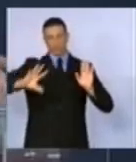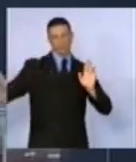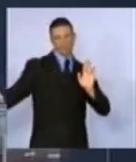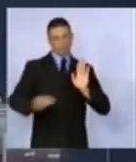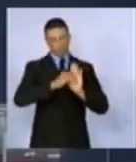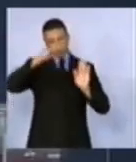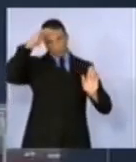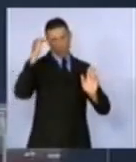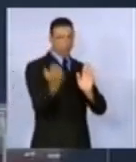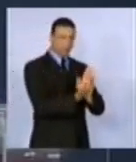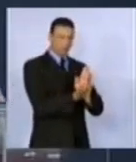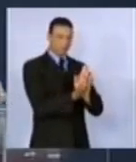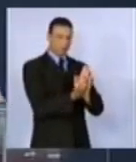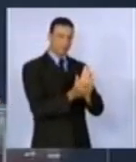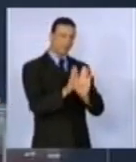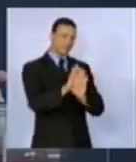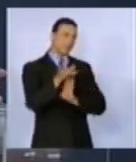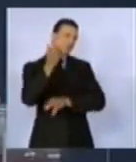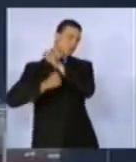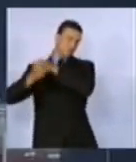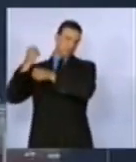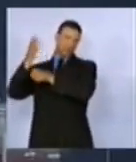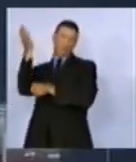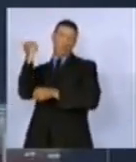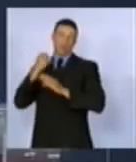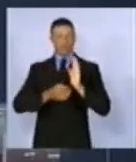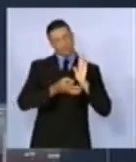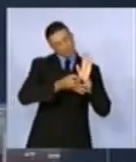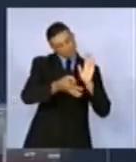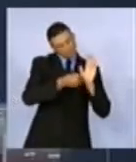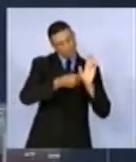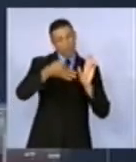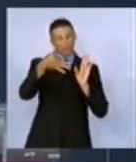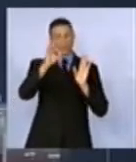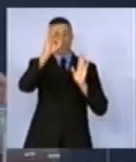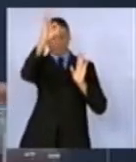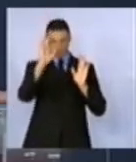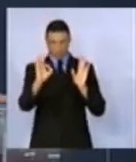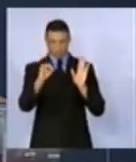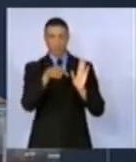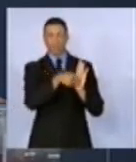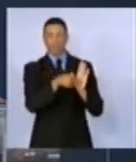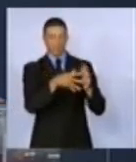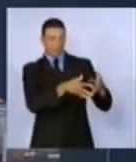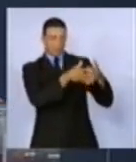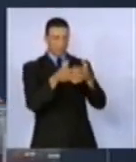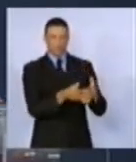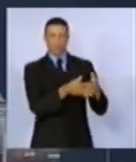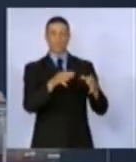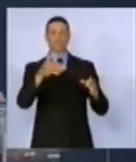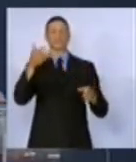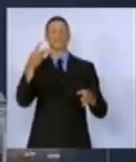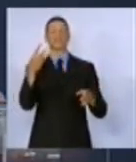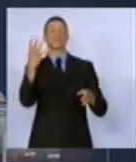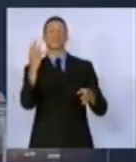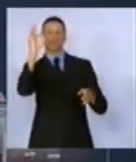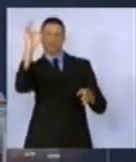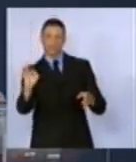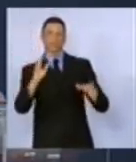gostaria de dizer que mesmo naquele ano onde já previmos 10% Nós já tínhamos 34% da colheita